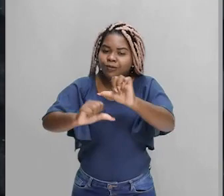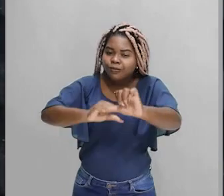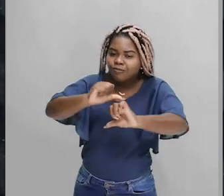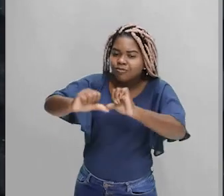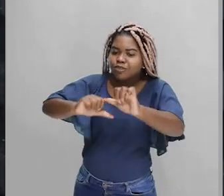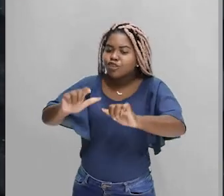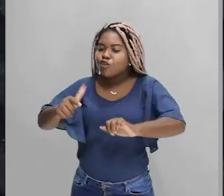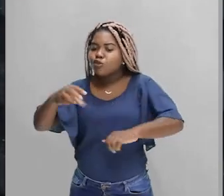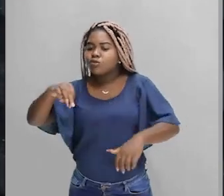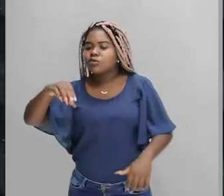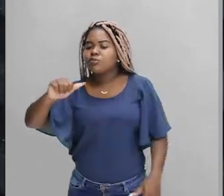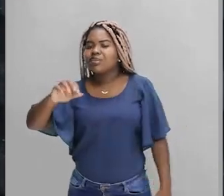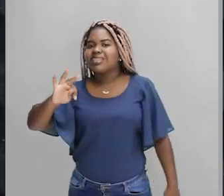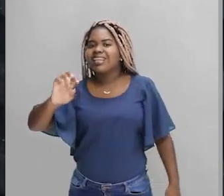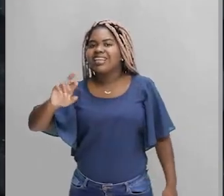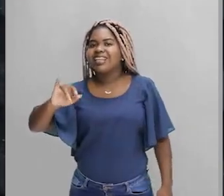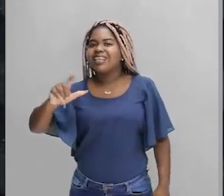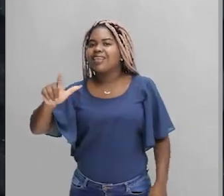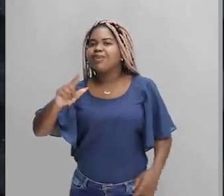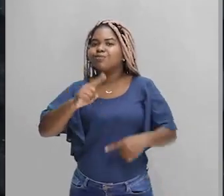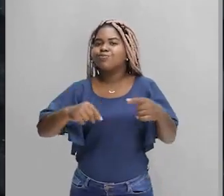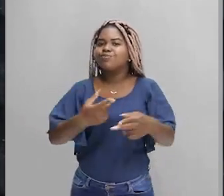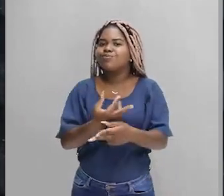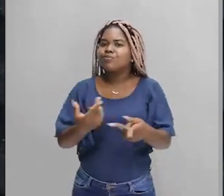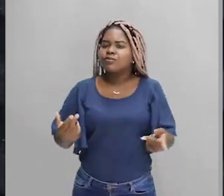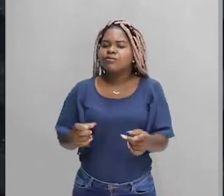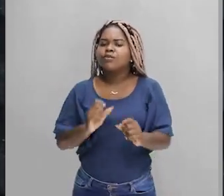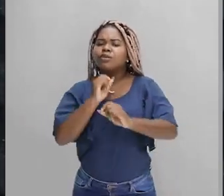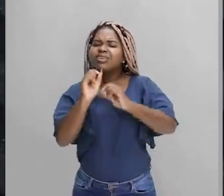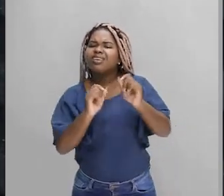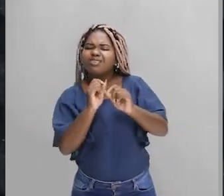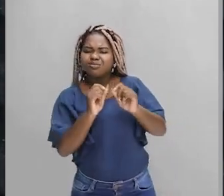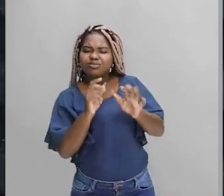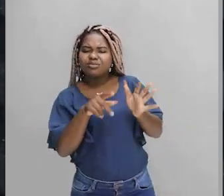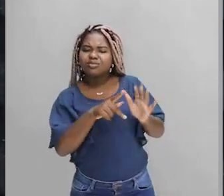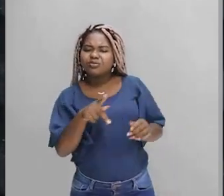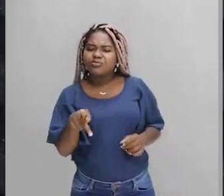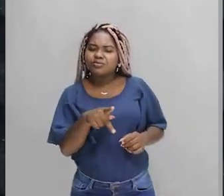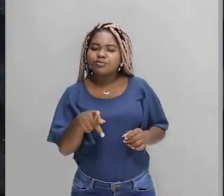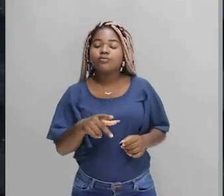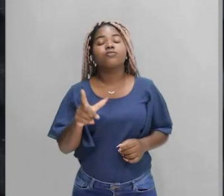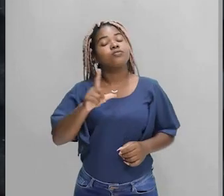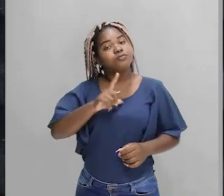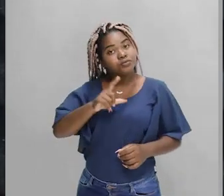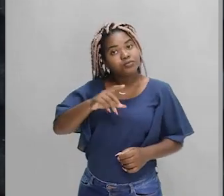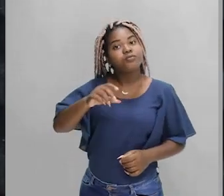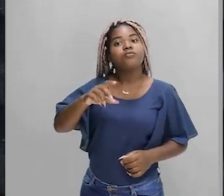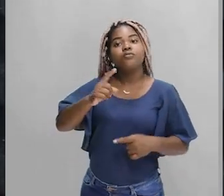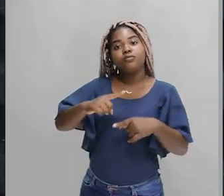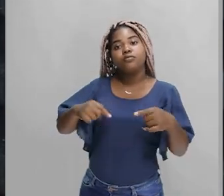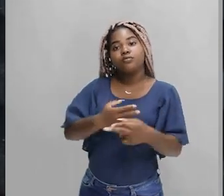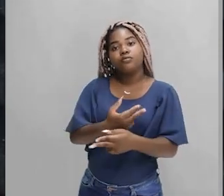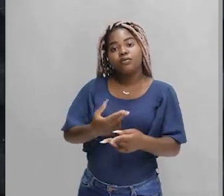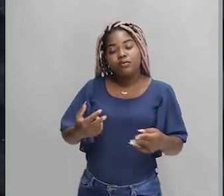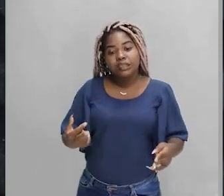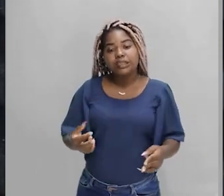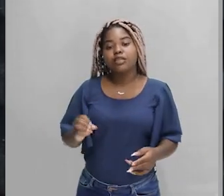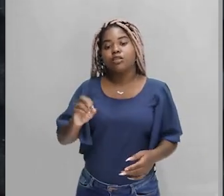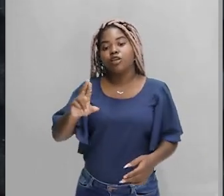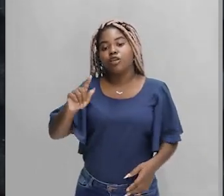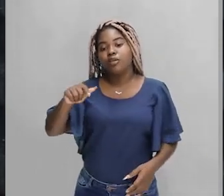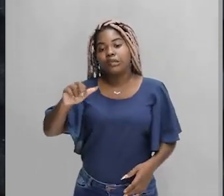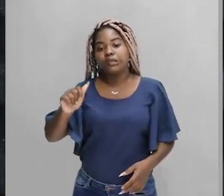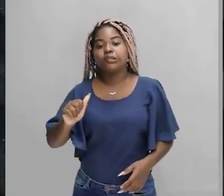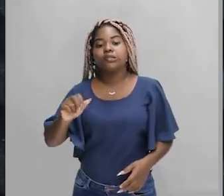em outros materiais. Que materiais, Marcos? Gente, quando eu tenho matéria orgânica, tá, que vai ser colocada sobre